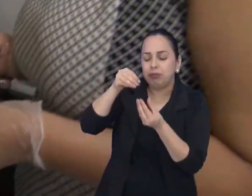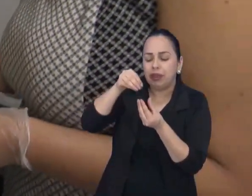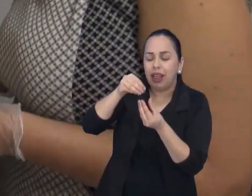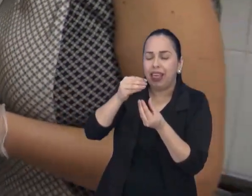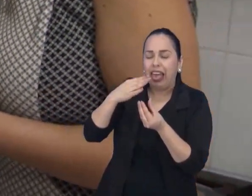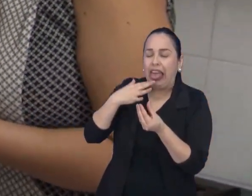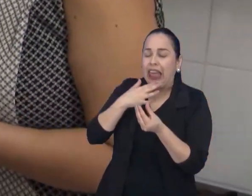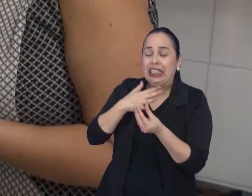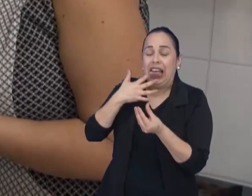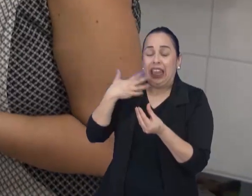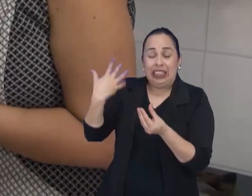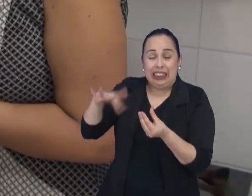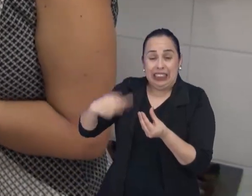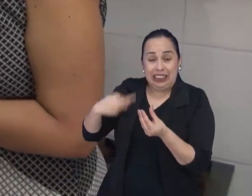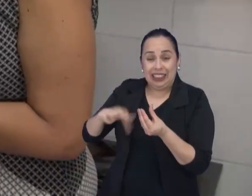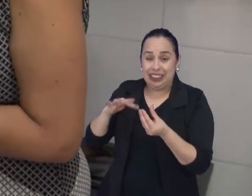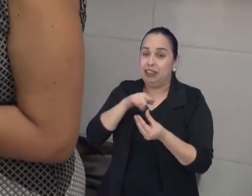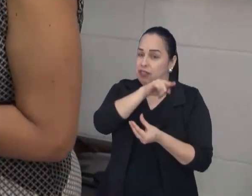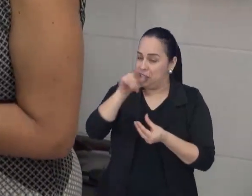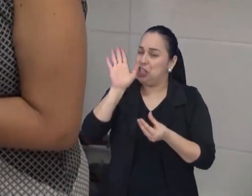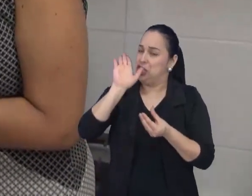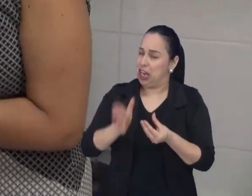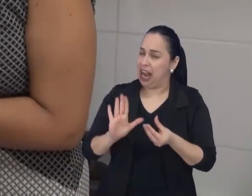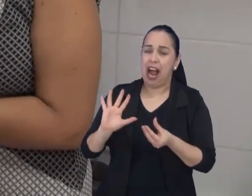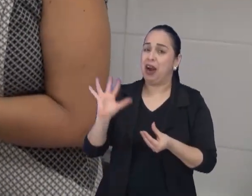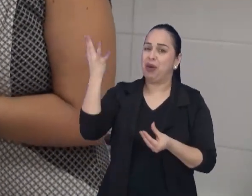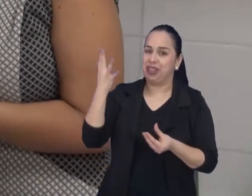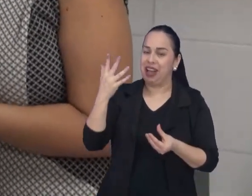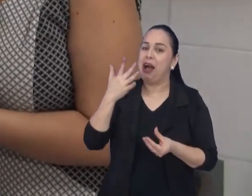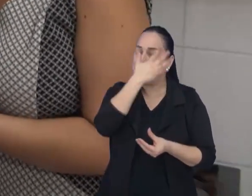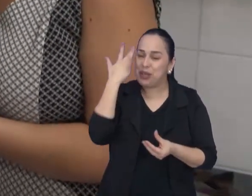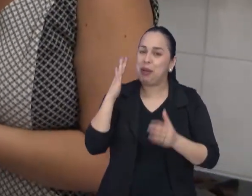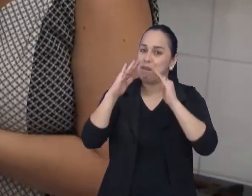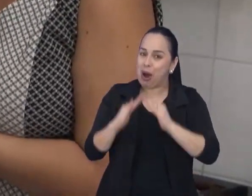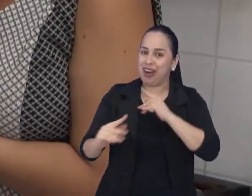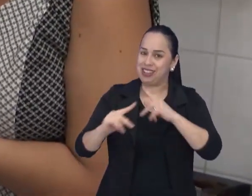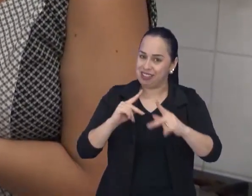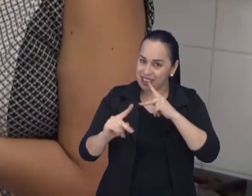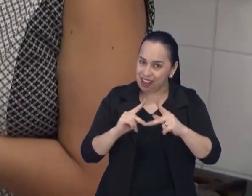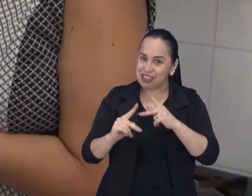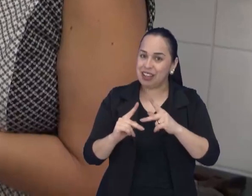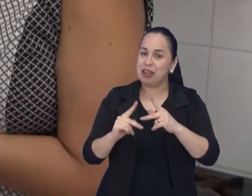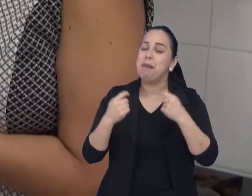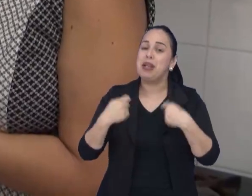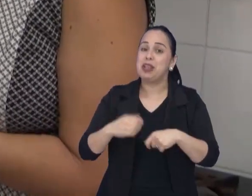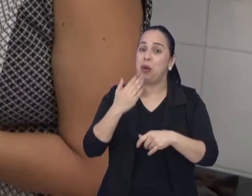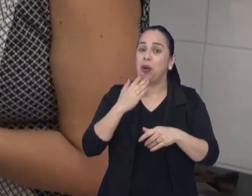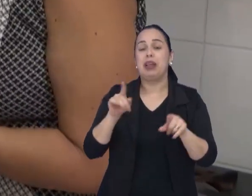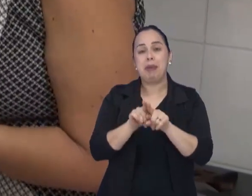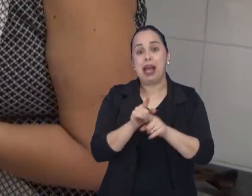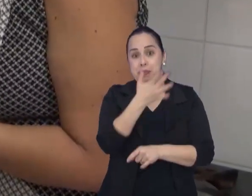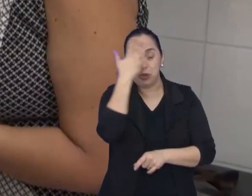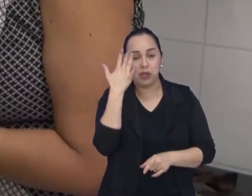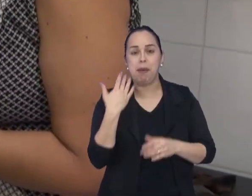queima a língua, sabe? Mas aquele que todo mundo já queimou ali. Quem é de São José ou quem não é de São José e veio conhecer, tem que conhecer o tradicional bolinho caipira.